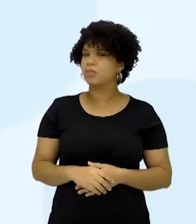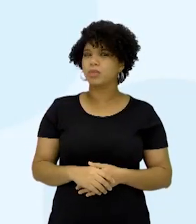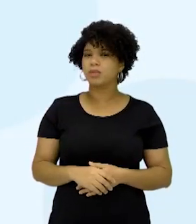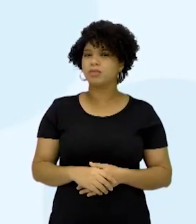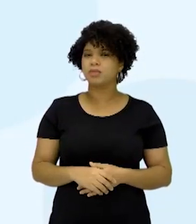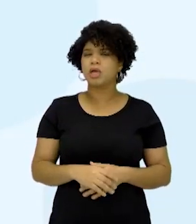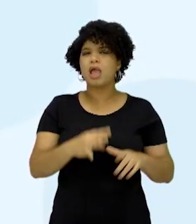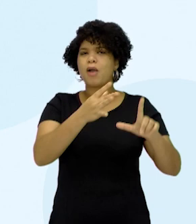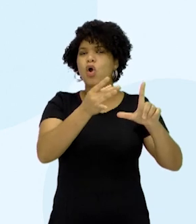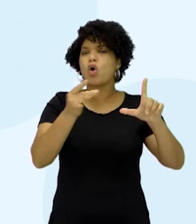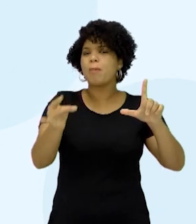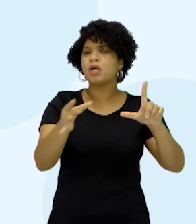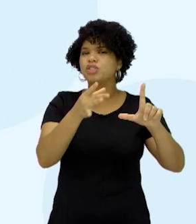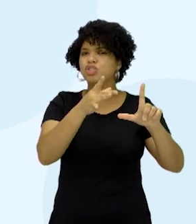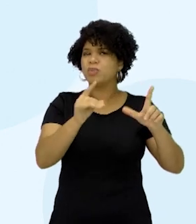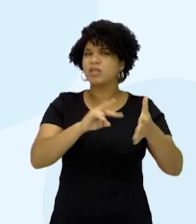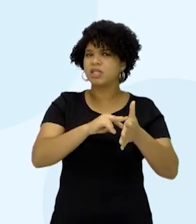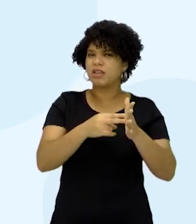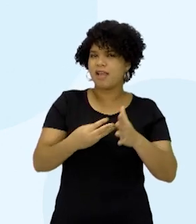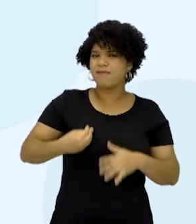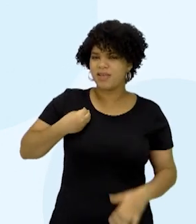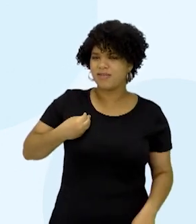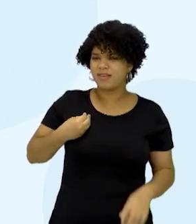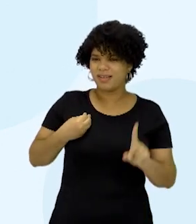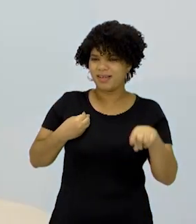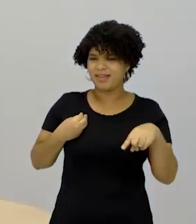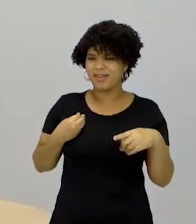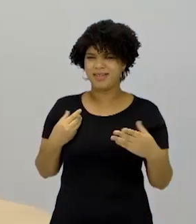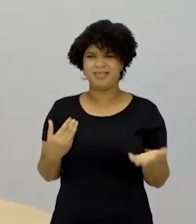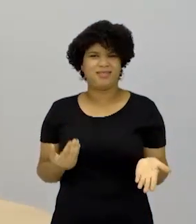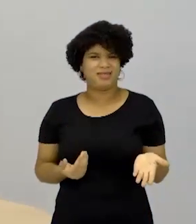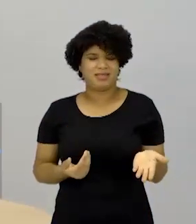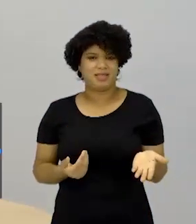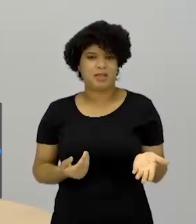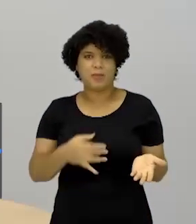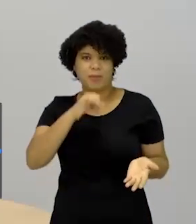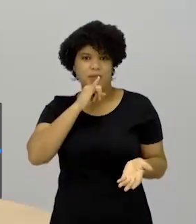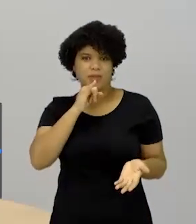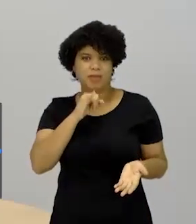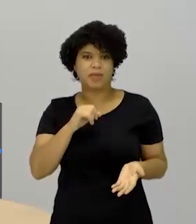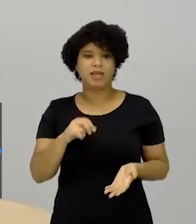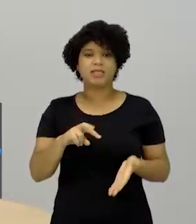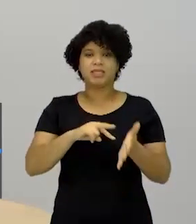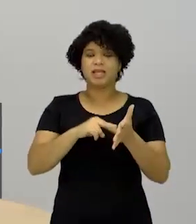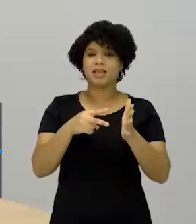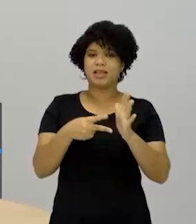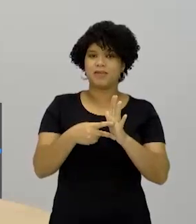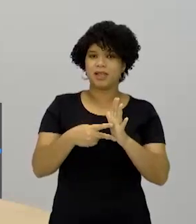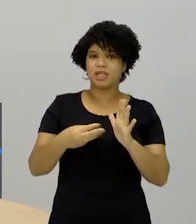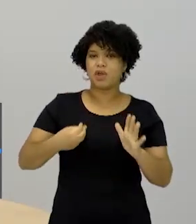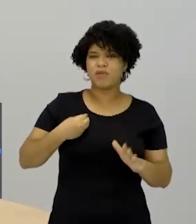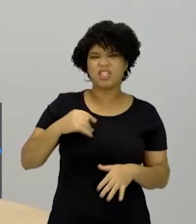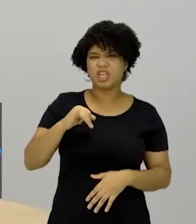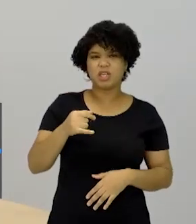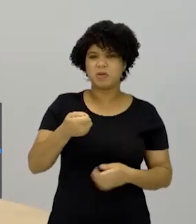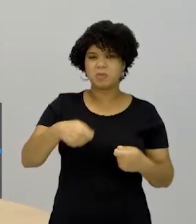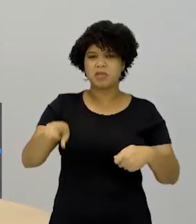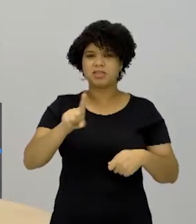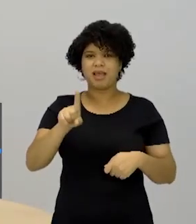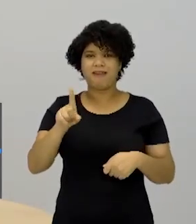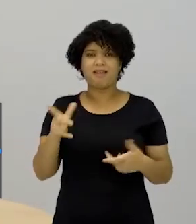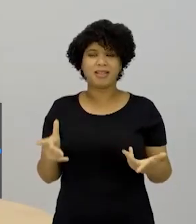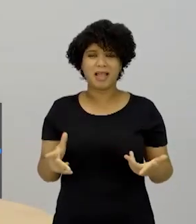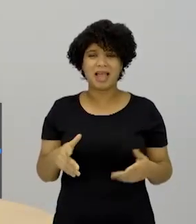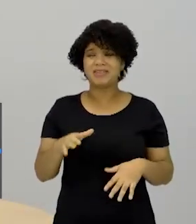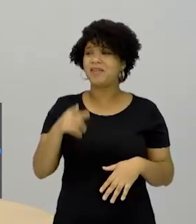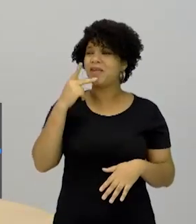Por quê, hein? Compartilhar está virando sinônimo de estar presente. Quer dizer, se eu compartilho eu estou presente. Se eu não compartilho, você nunca